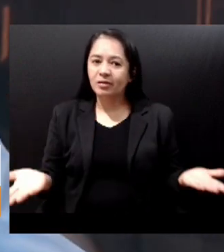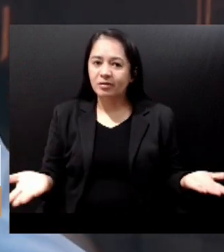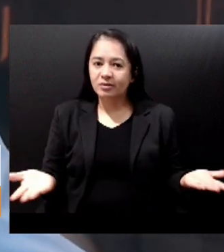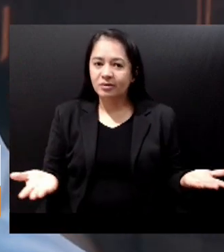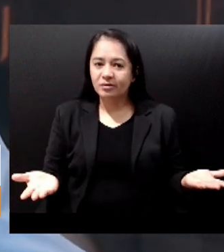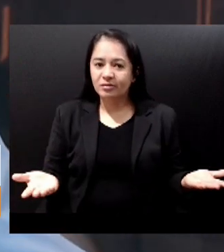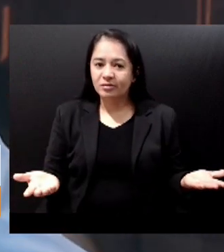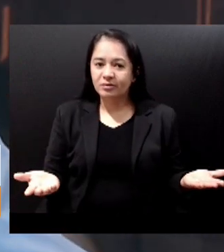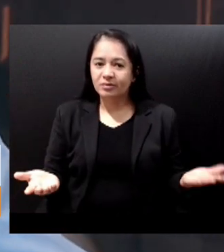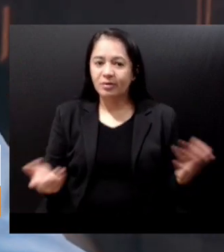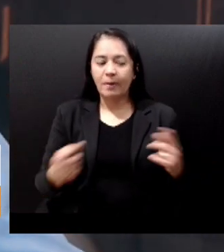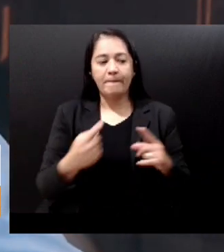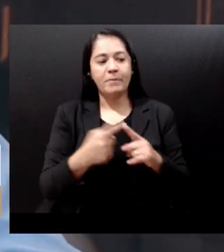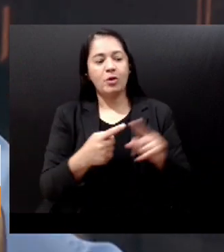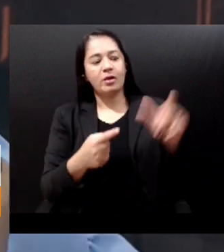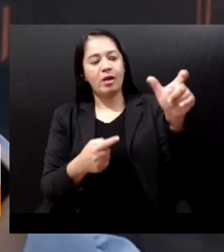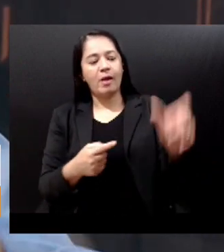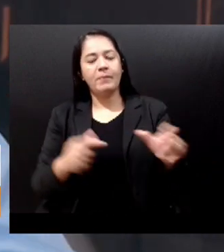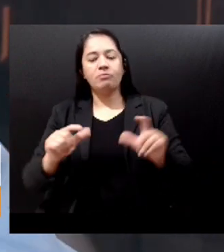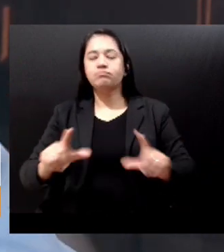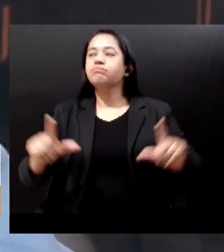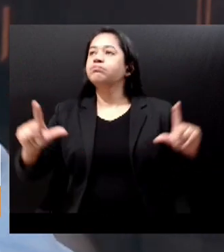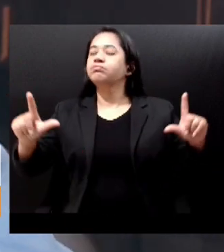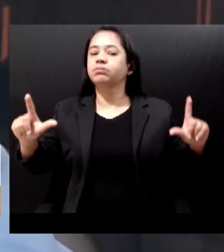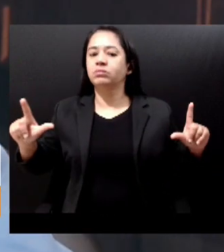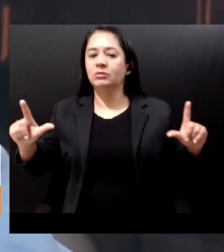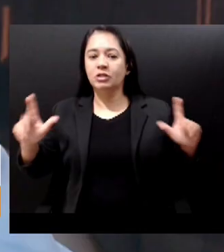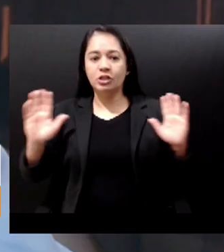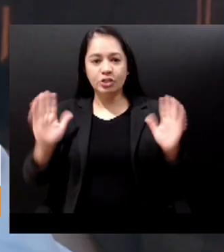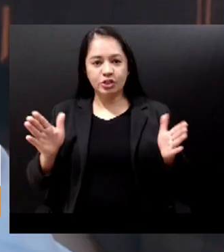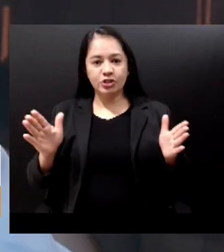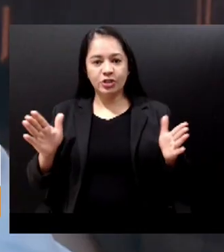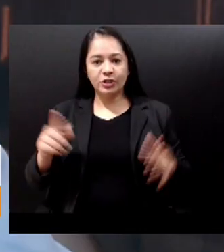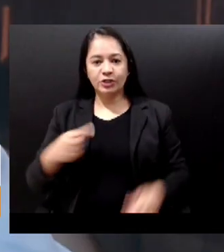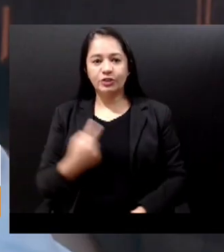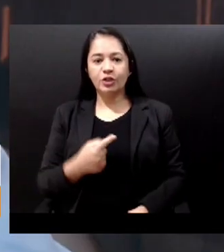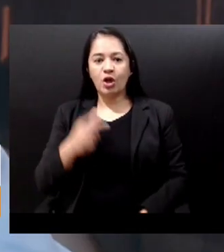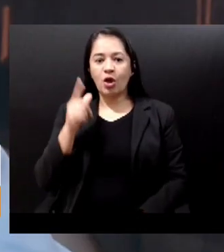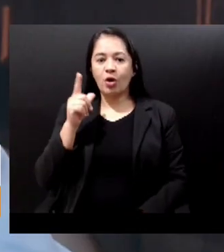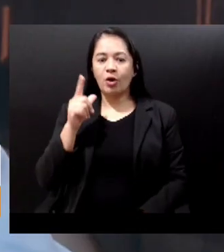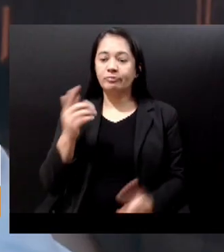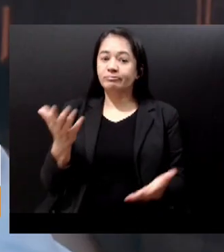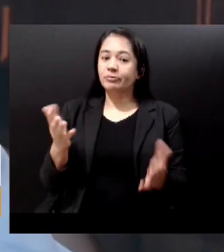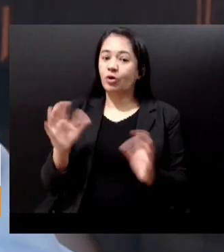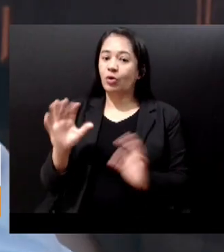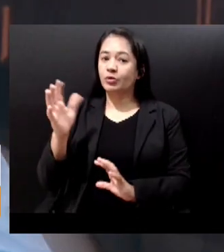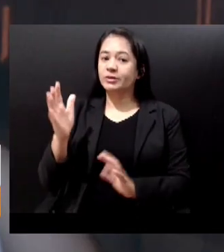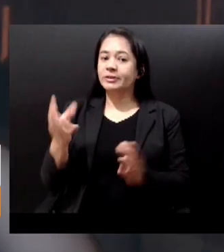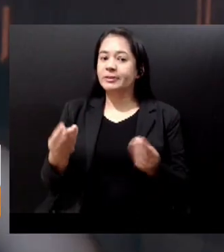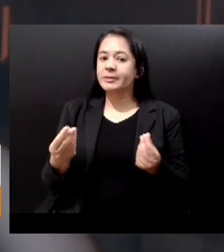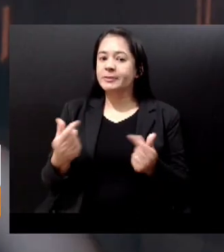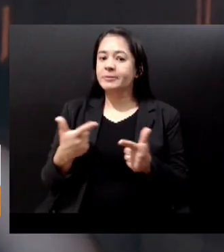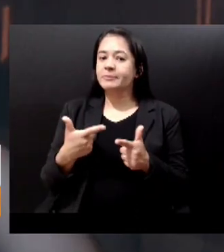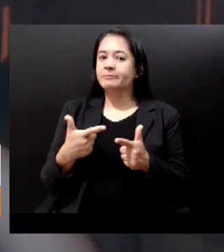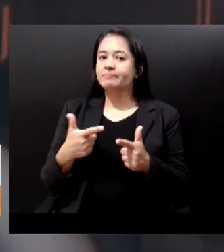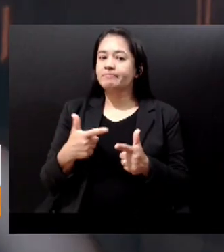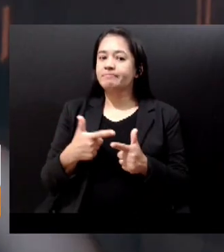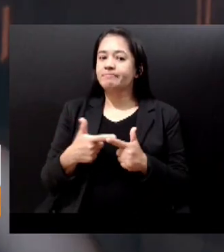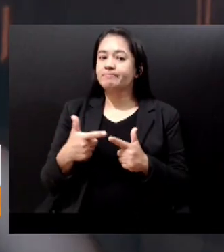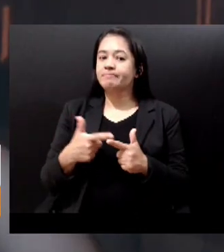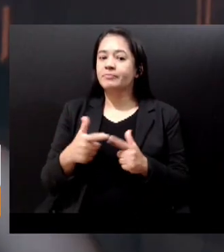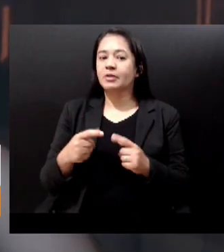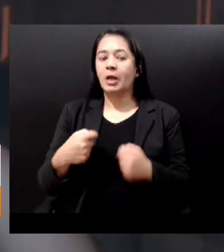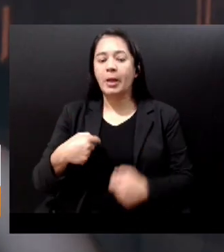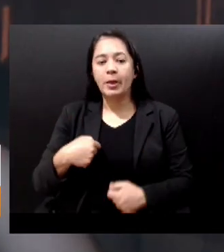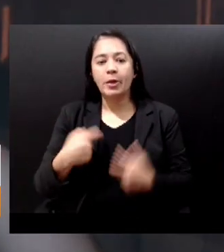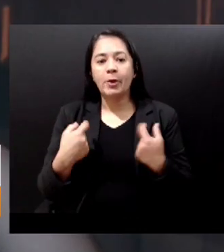exposição, e isso por si só é algo que talvez a gente possa problematizar, no sentido de que eu preciso postar toda